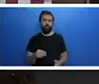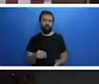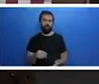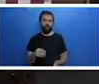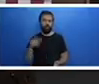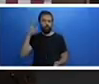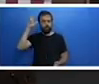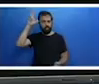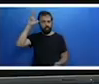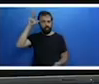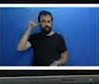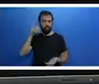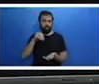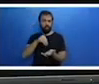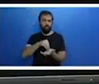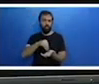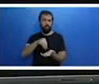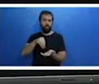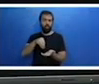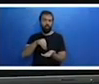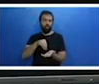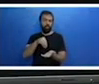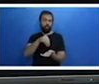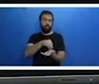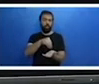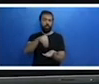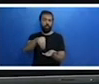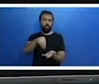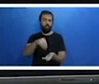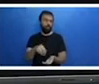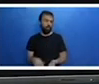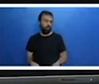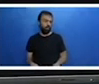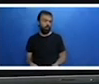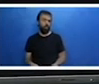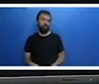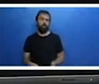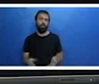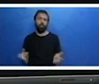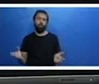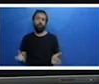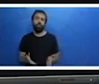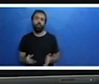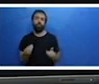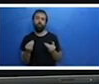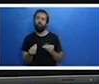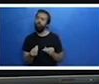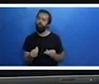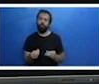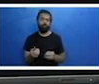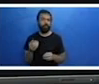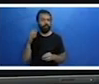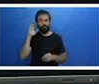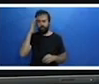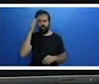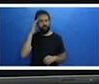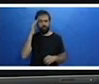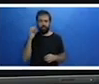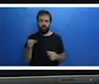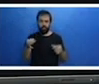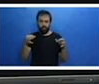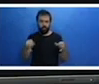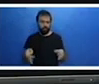Há controvérsias quanto à sua origem. Mesmo assim, é possível afirmar que foi criado na Ásia. Atualmente, a versão